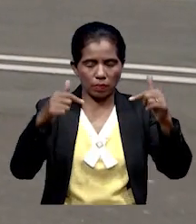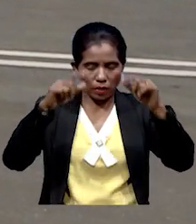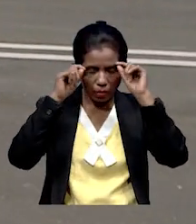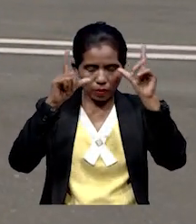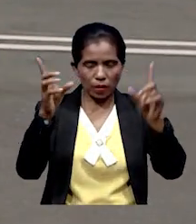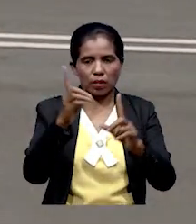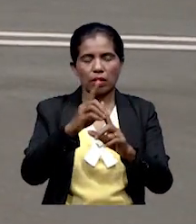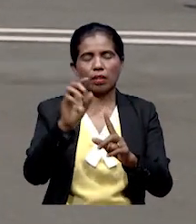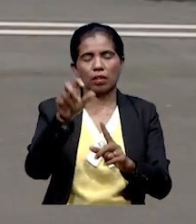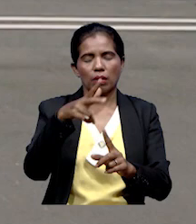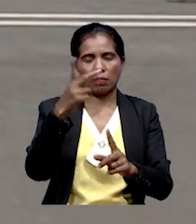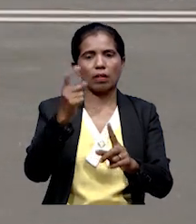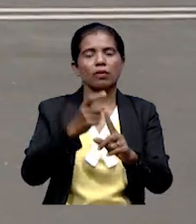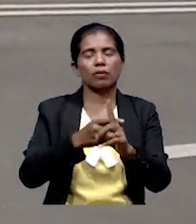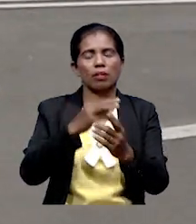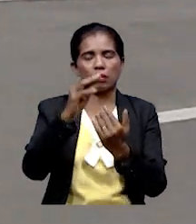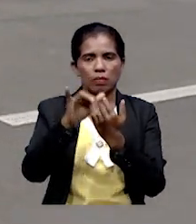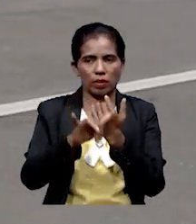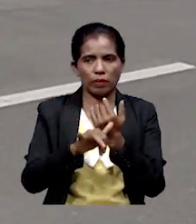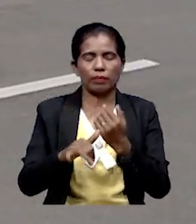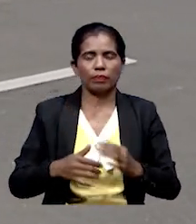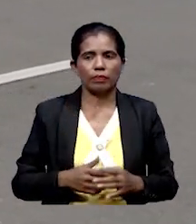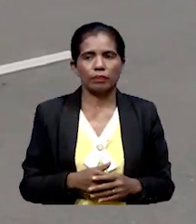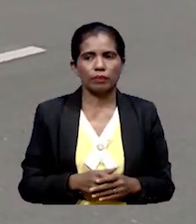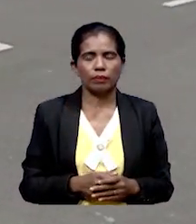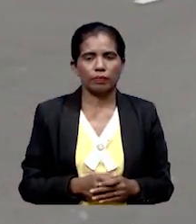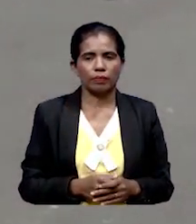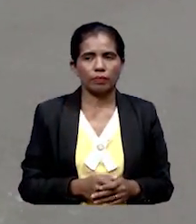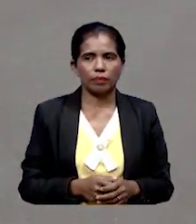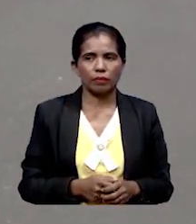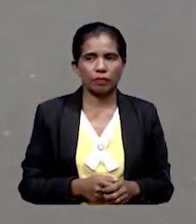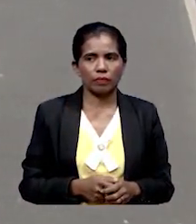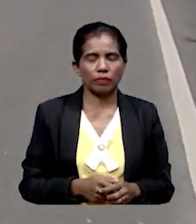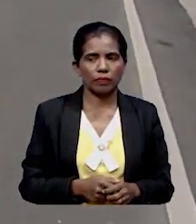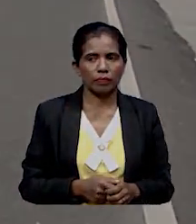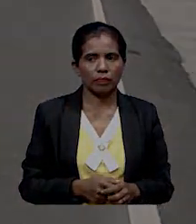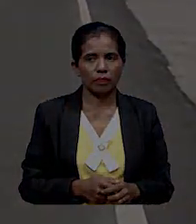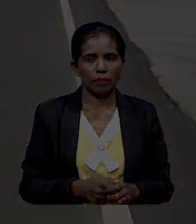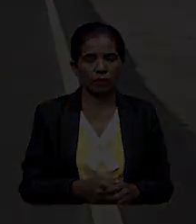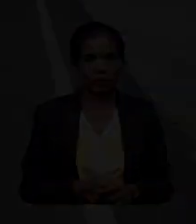recentolo, Fulang Maio. Bem-vindo a Simenes, GMN.